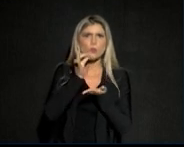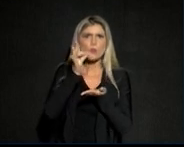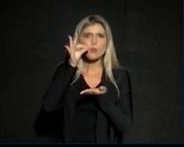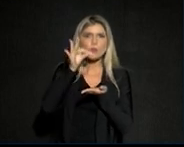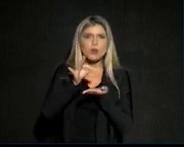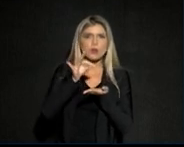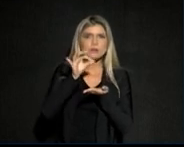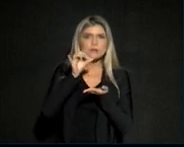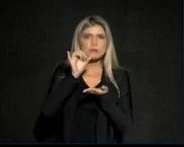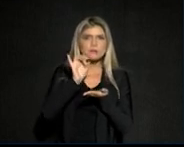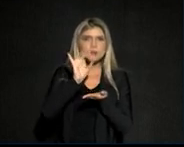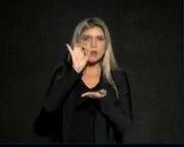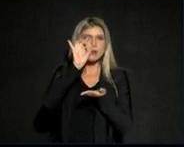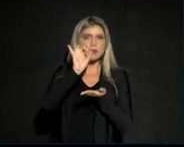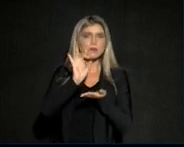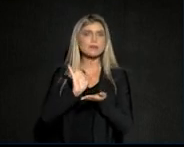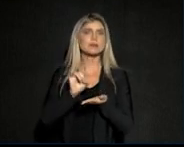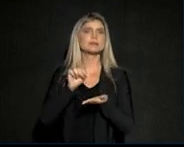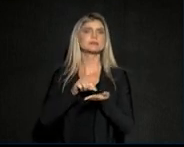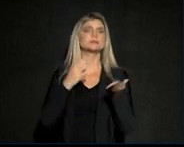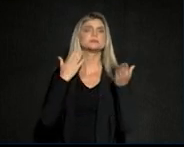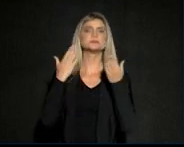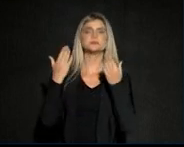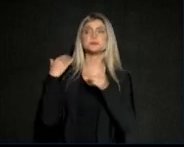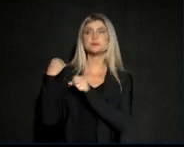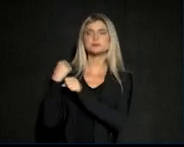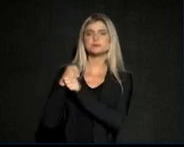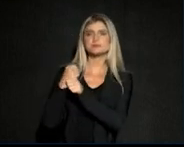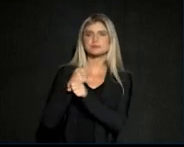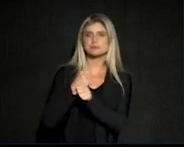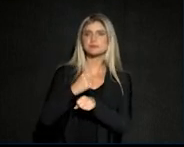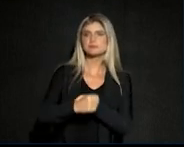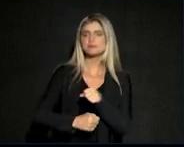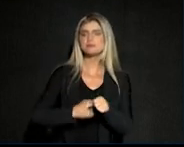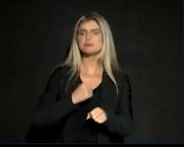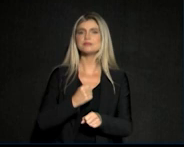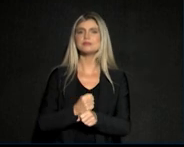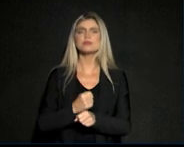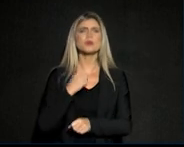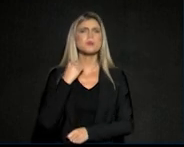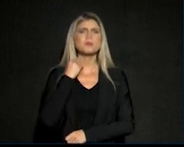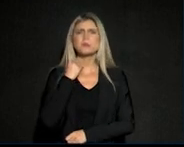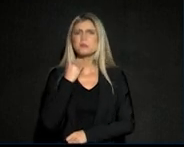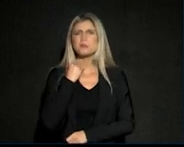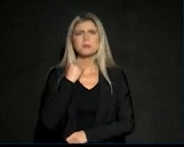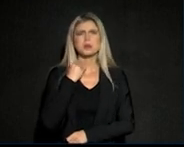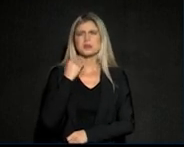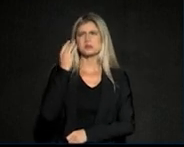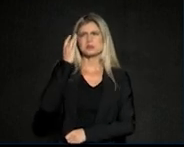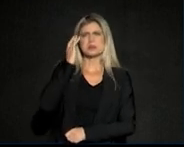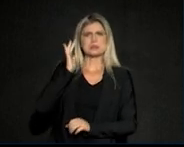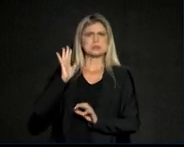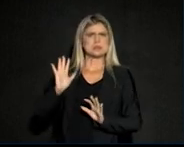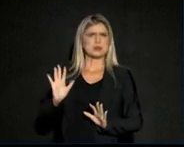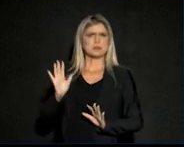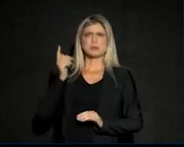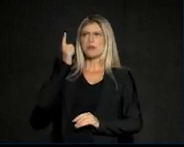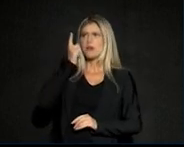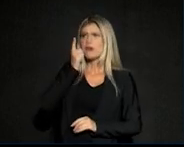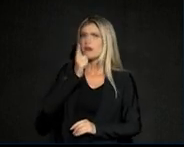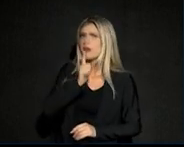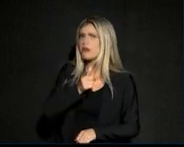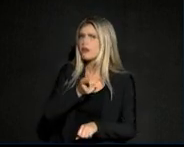construída alguns anos e a forma premiação que a gente não aplicou o banco não tinha a pretensão de ser eleito nem sabia que tava concorrendo